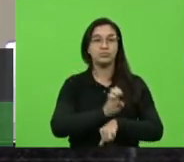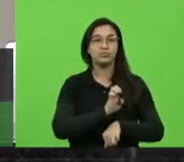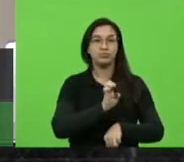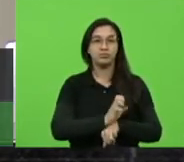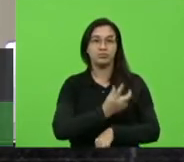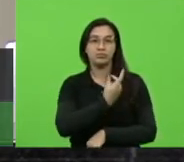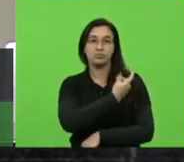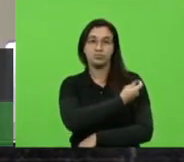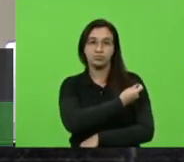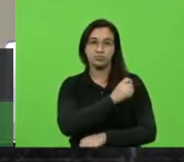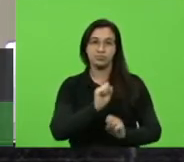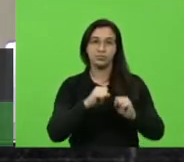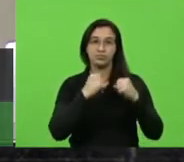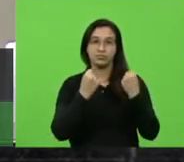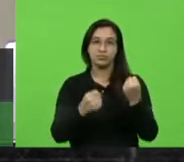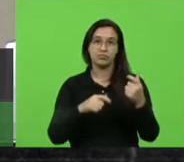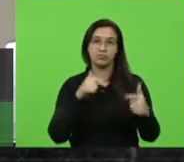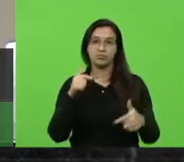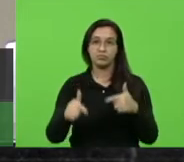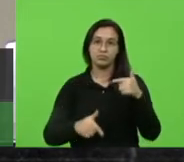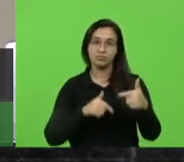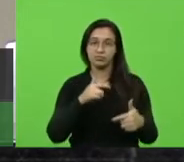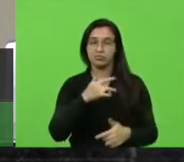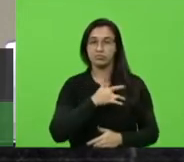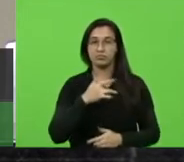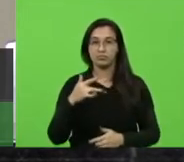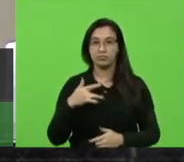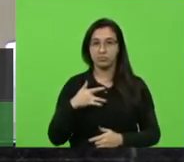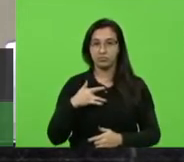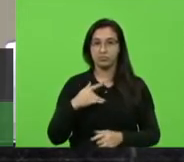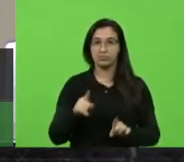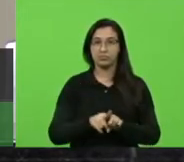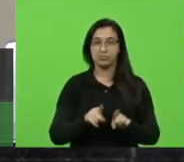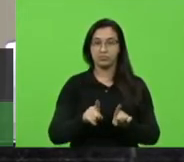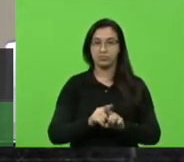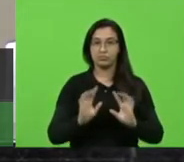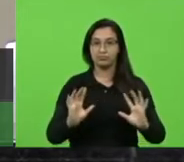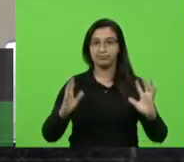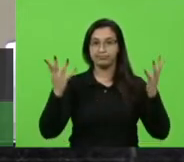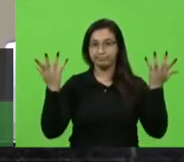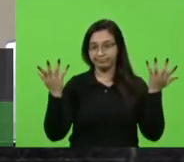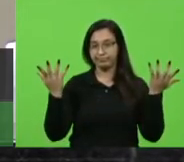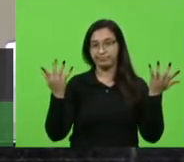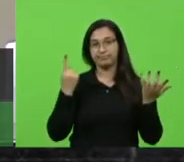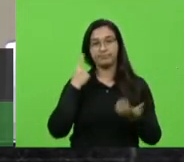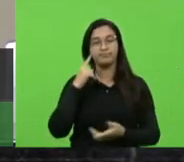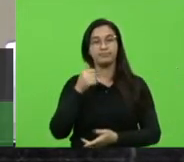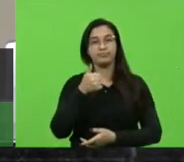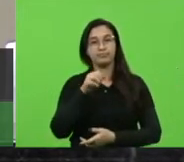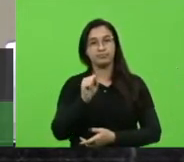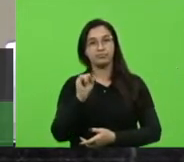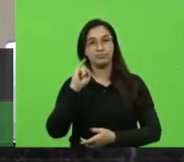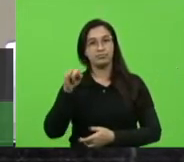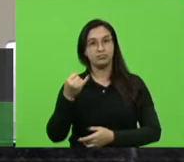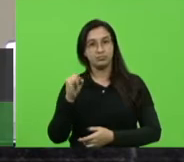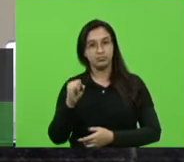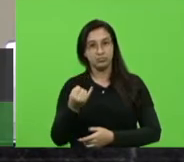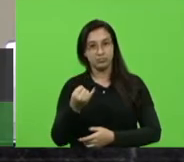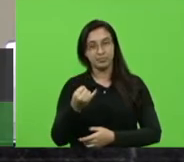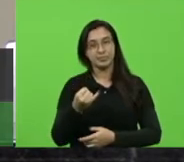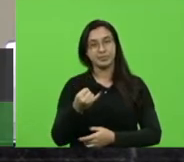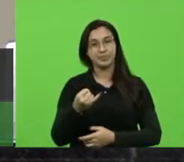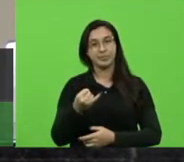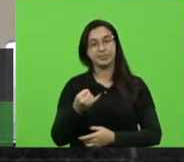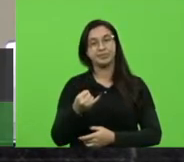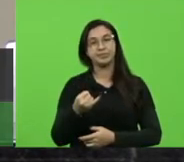e em Defesa dos Trabalhadores da Saúde, a ser comemorado anualmente no dia 18 de janeiro, e adota outras providências. Com